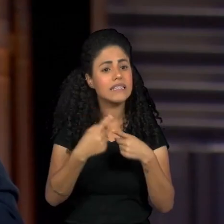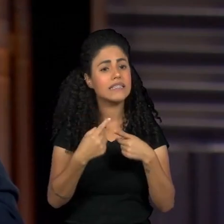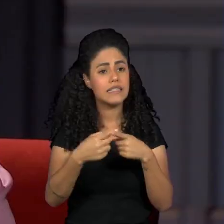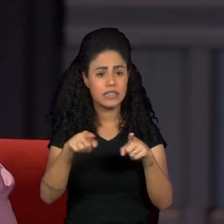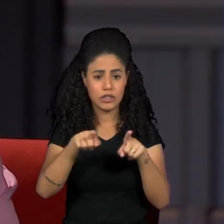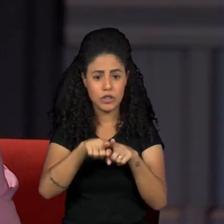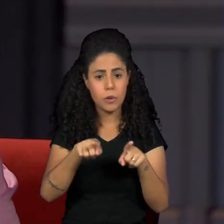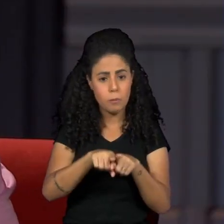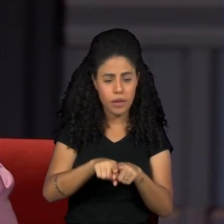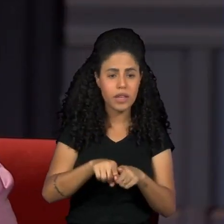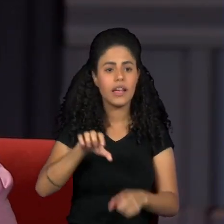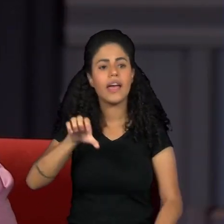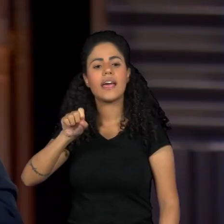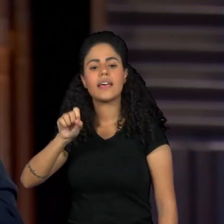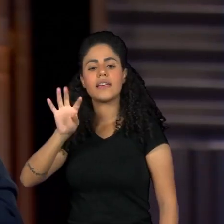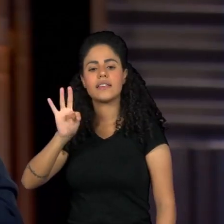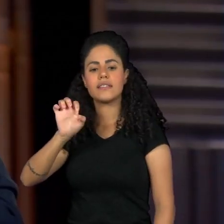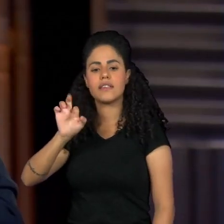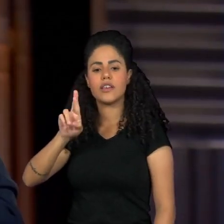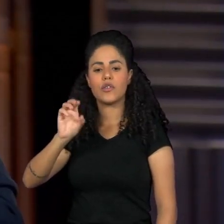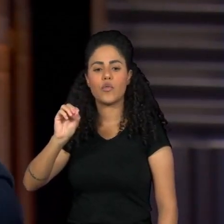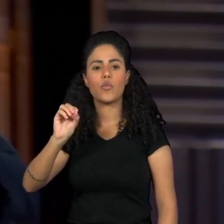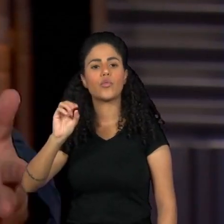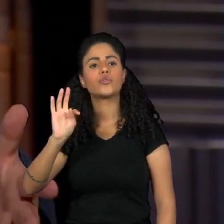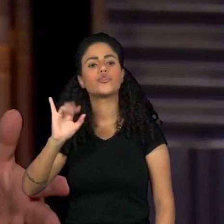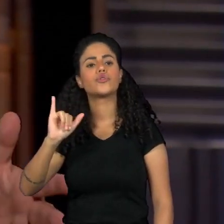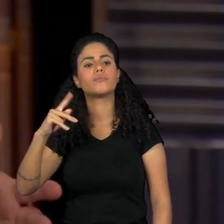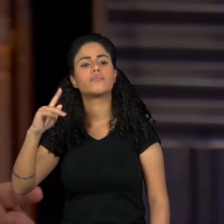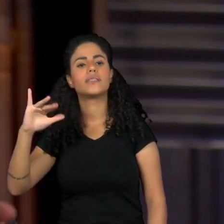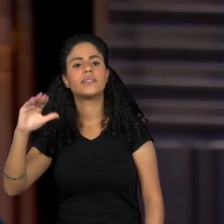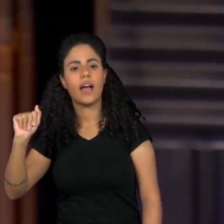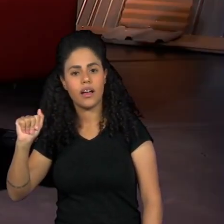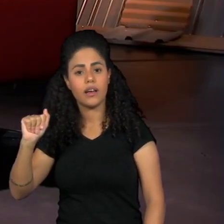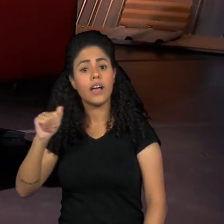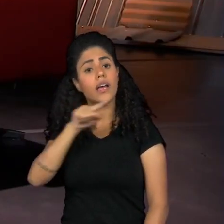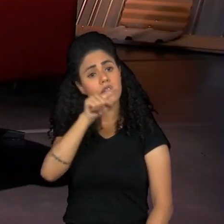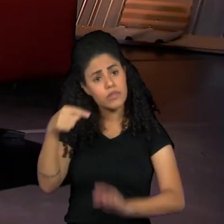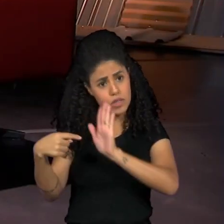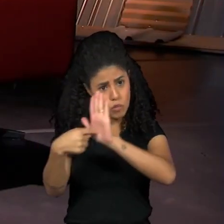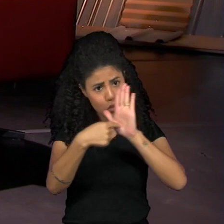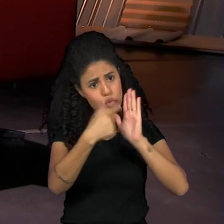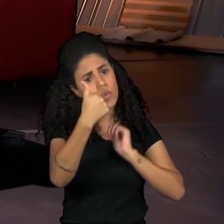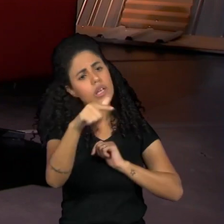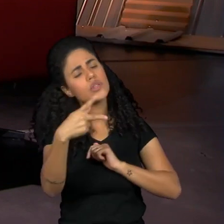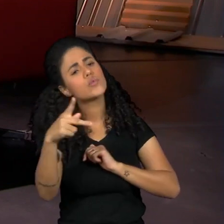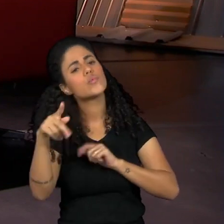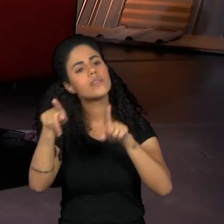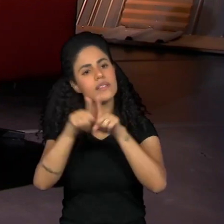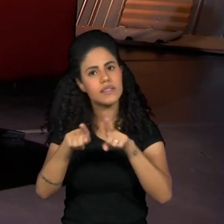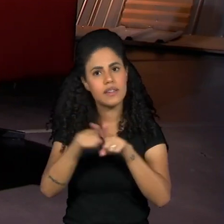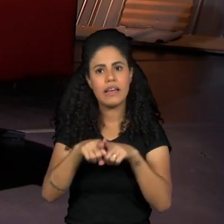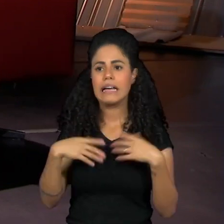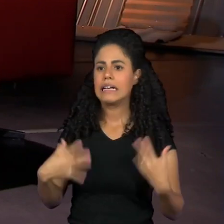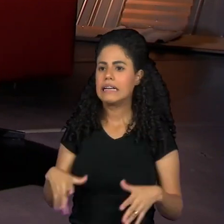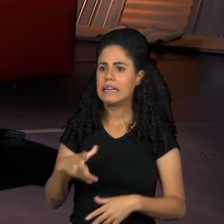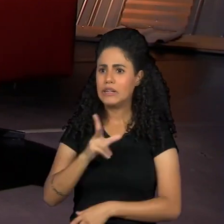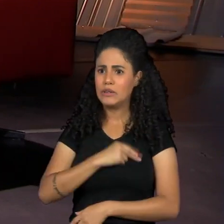estereotipias. Estereotipias. O que é isso? Vamos lá. E mostrou as suas. É, verdade. Você viu isso? Vi. Ai, que